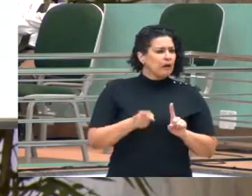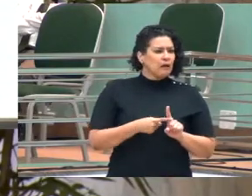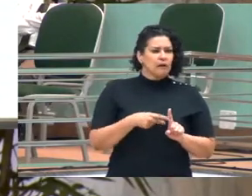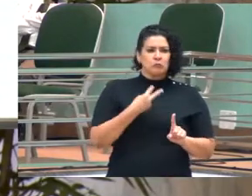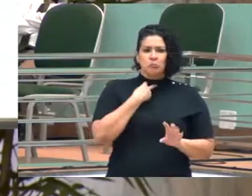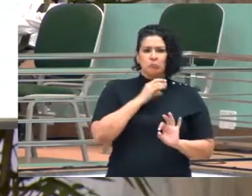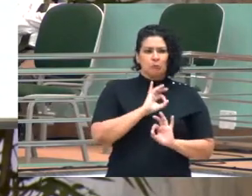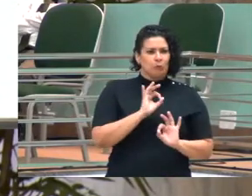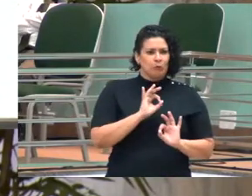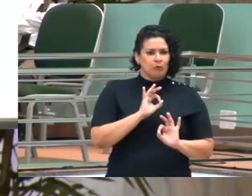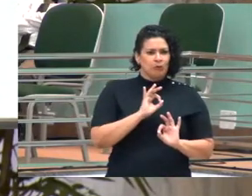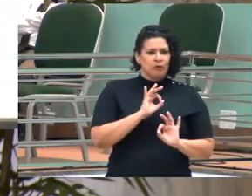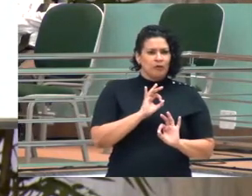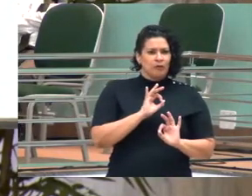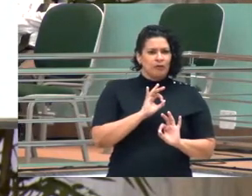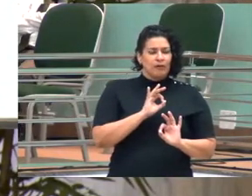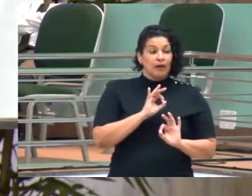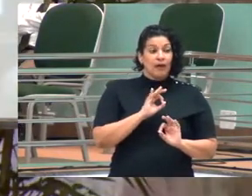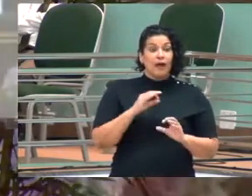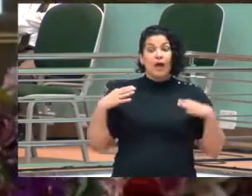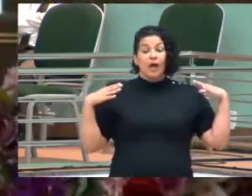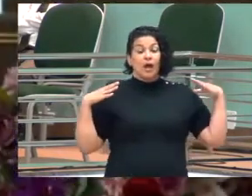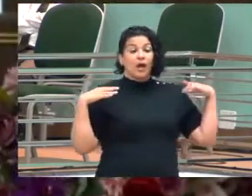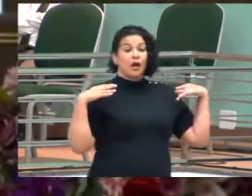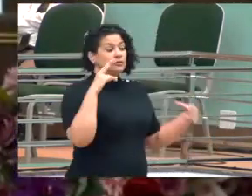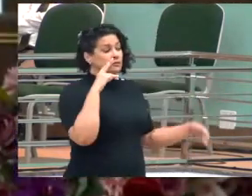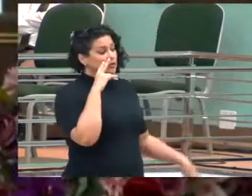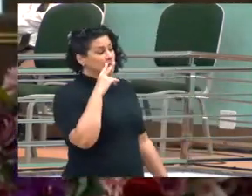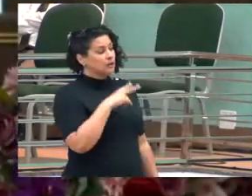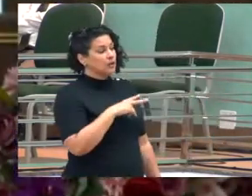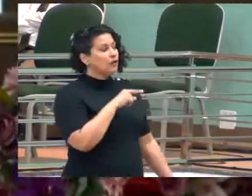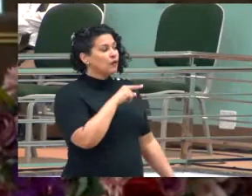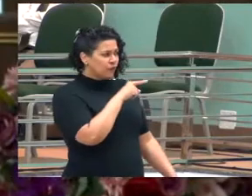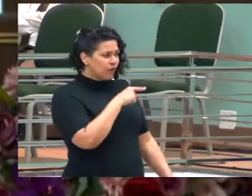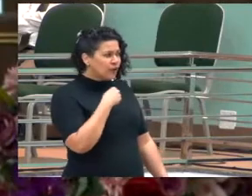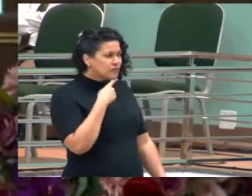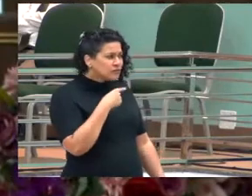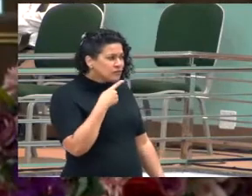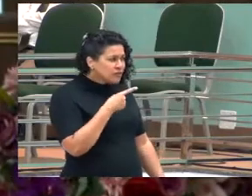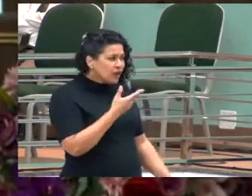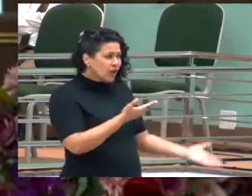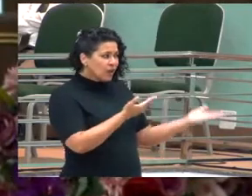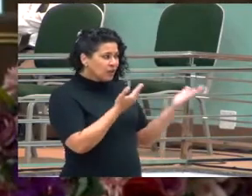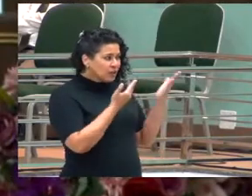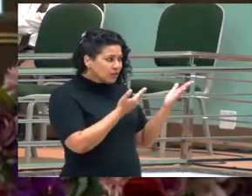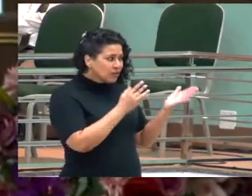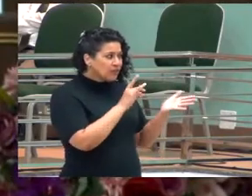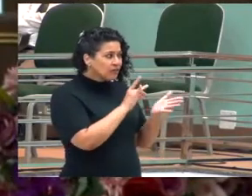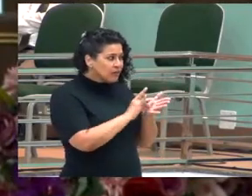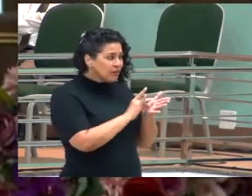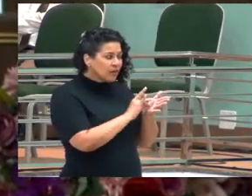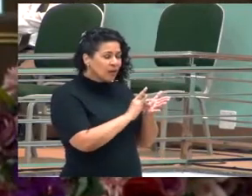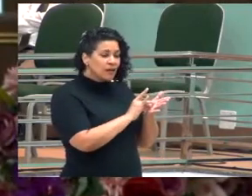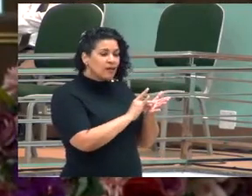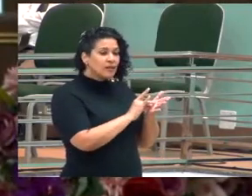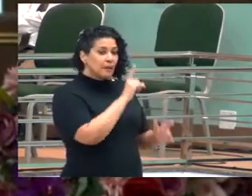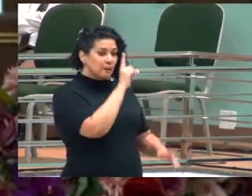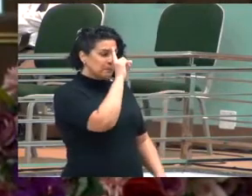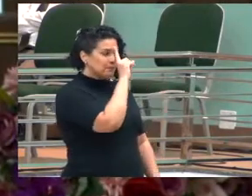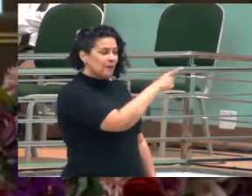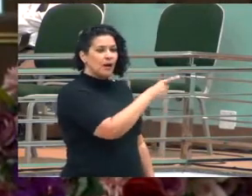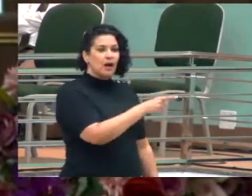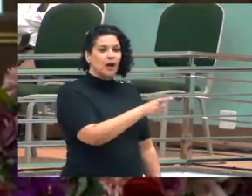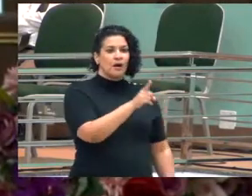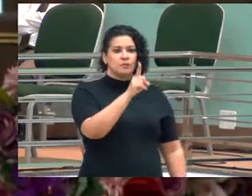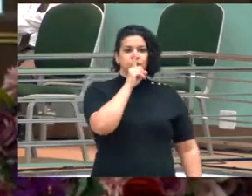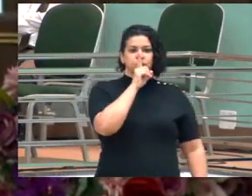nasci, ele ficou mudo. A sua língua enrolou e ele não podia mais falar. Ele saiu do